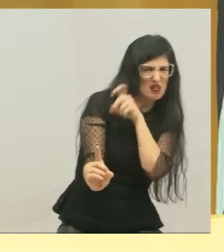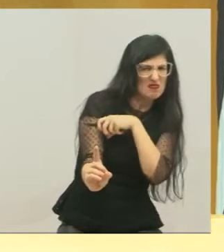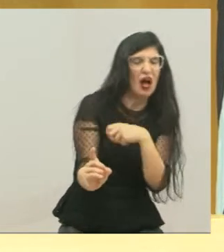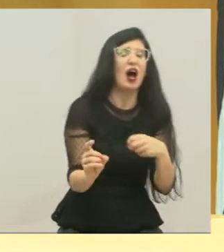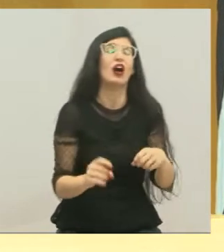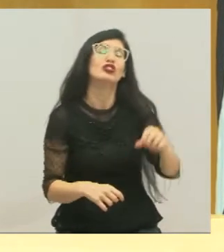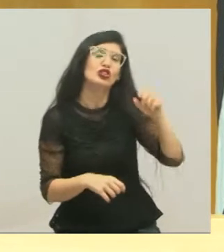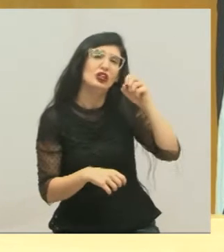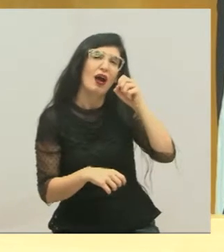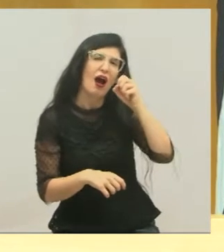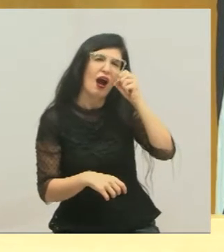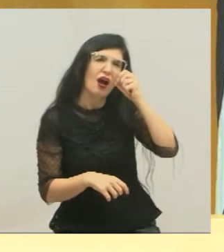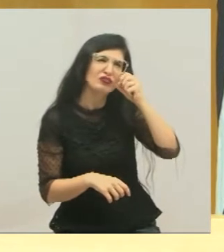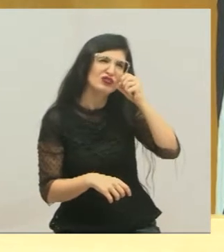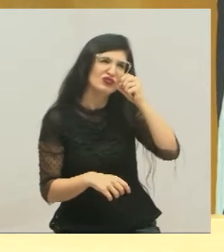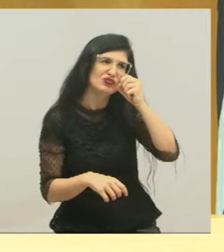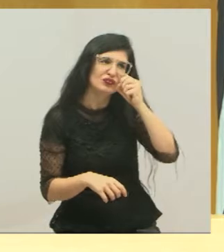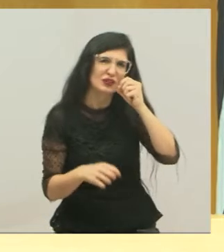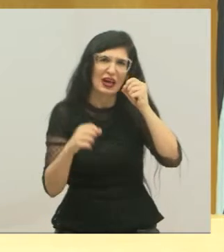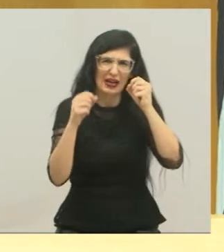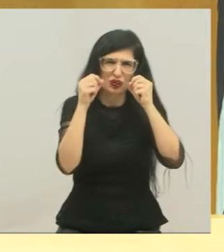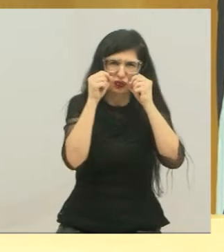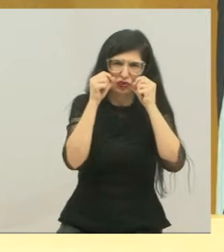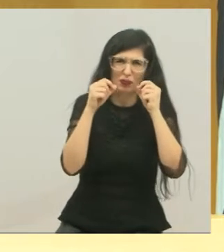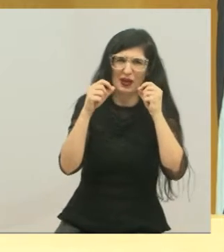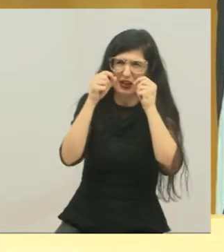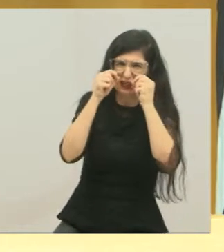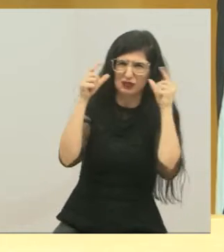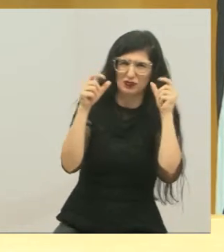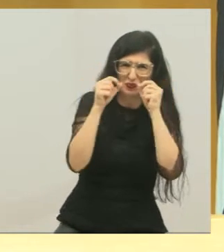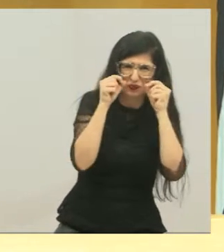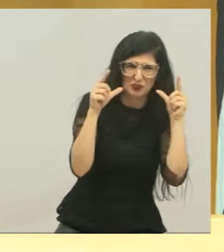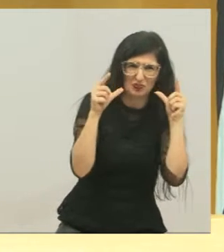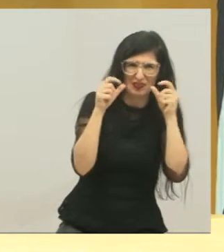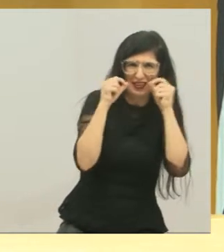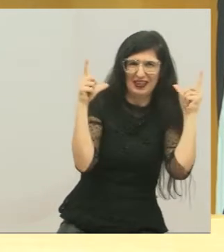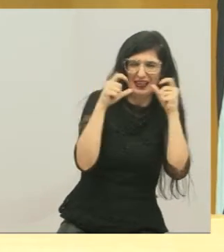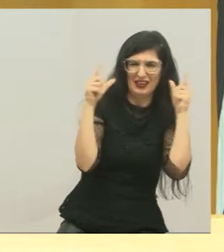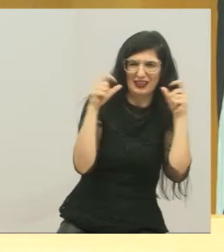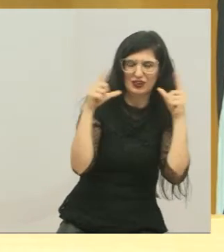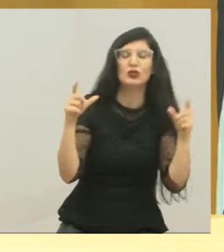de 2 a 5 anos de prisão então